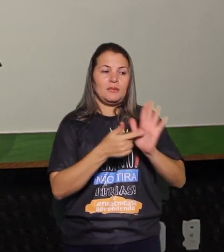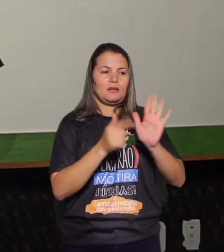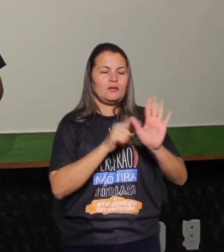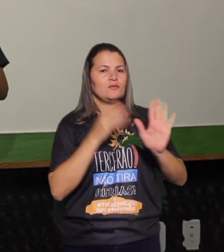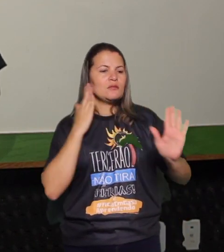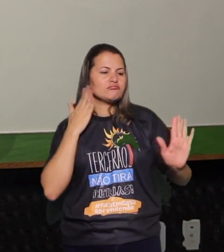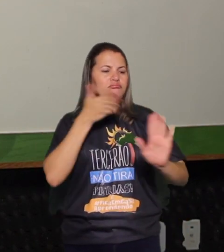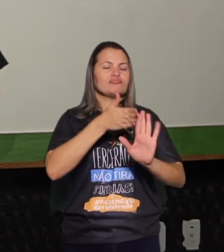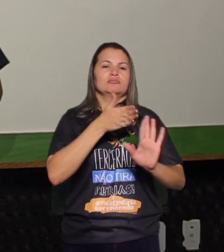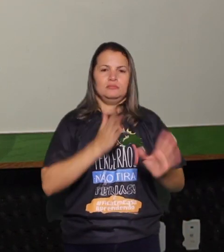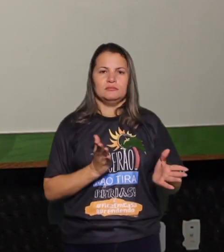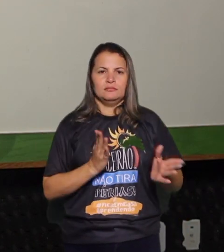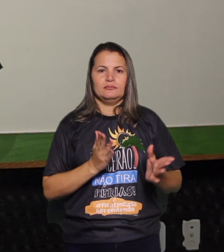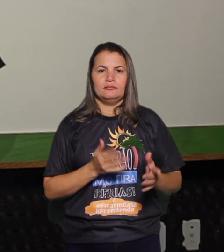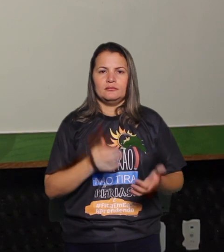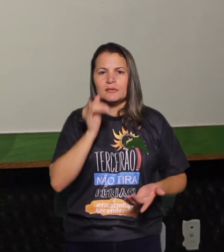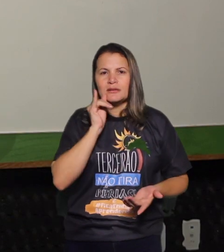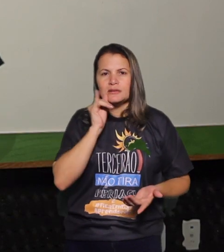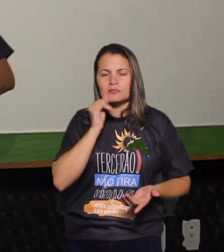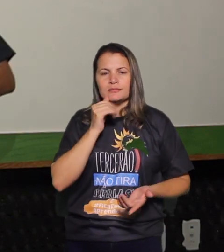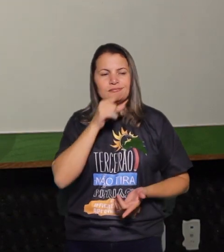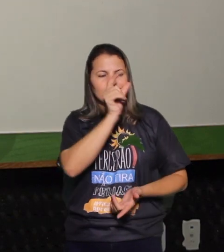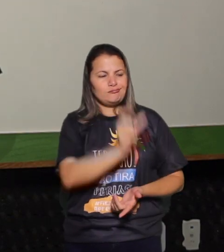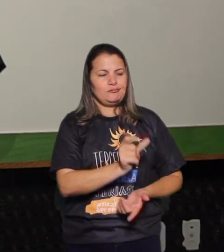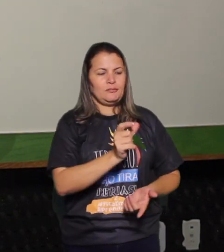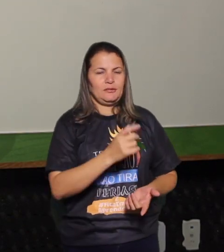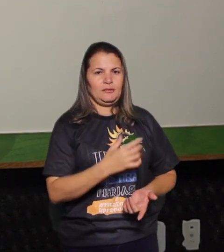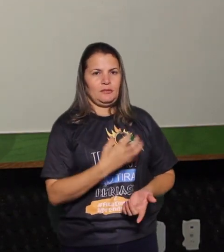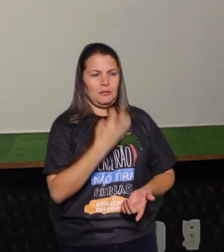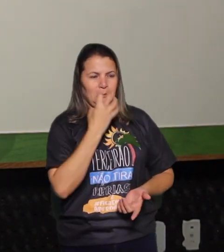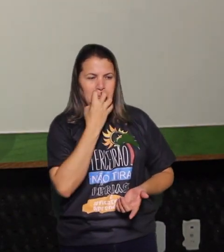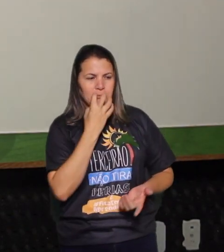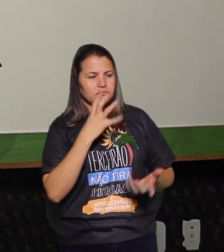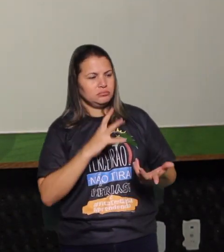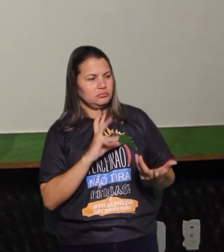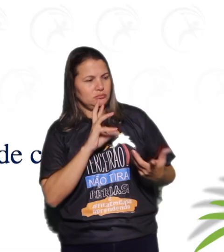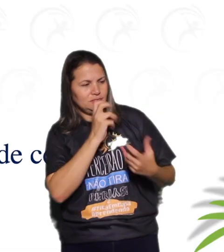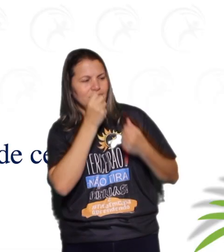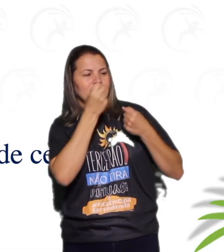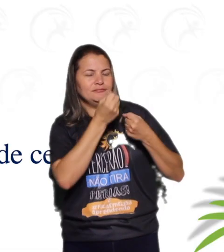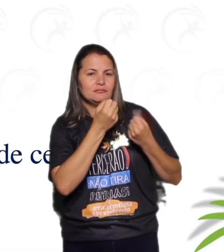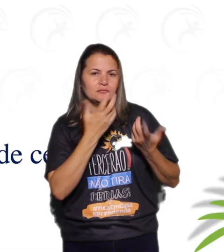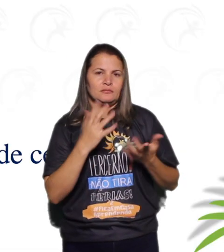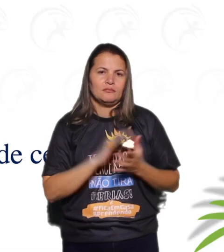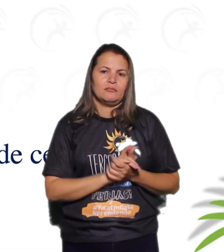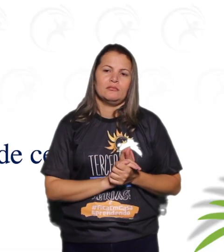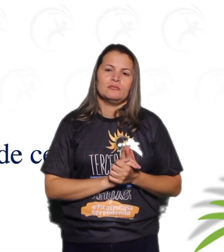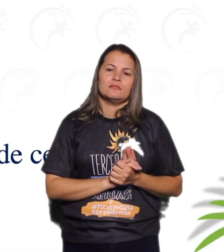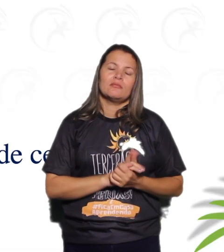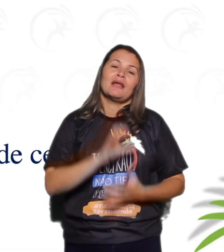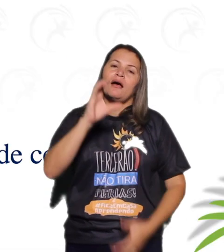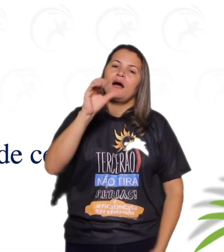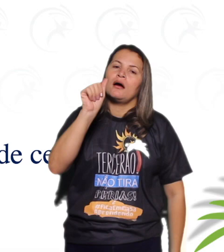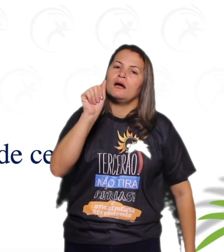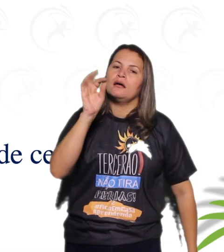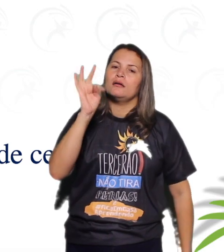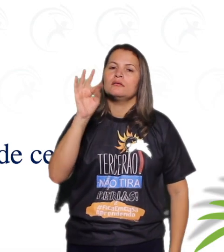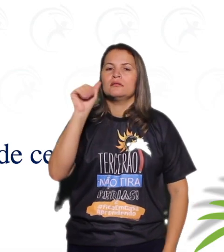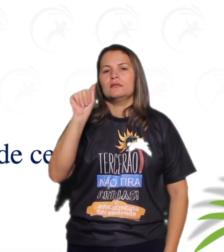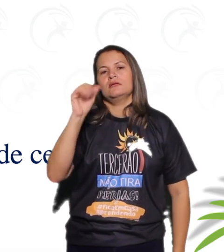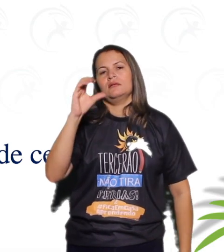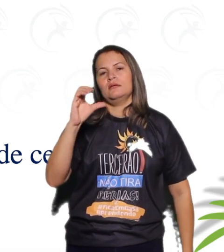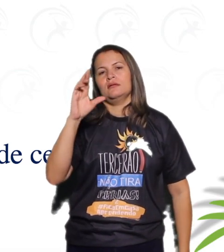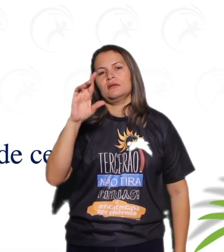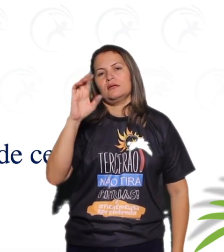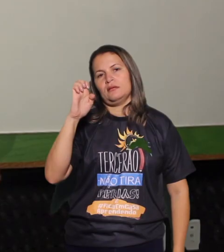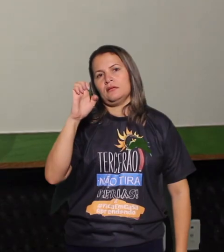forte, que ele é feroz, que o cara é zangado, pode ser uma metáfora. A catacrese tem um exemplo assim, ó,